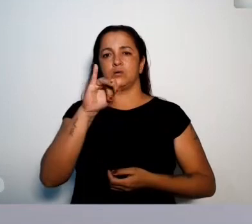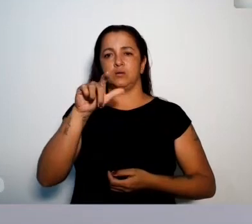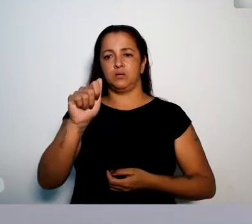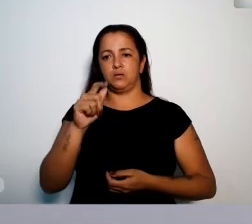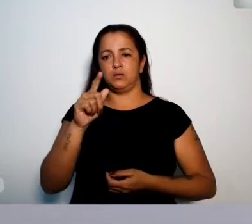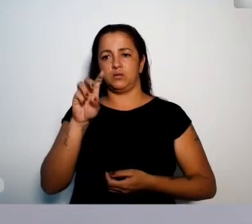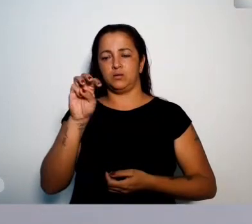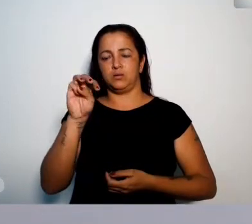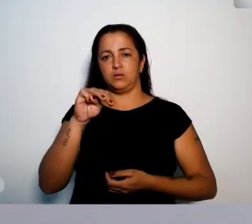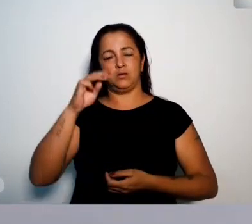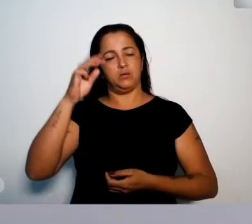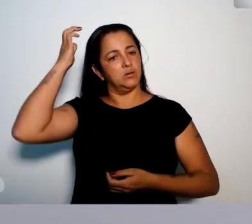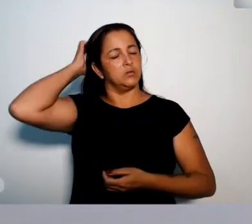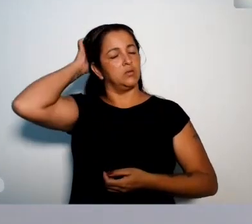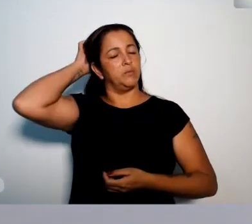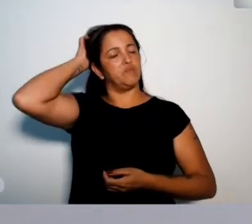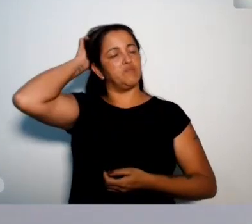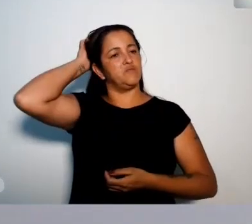Alessandro.